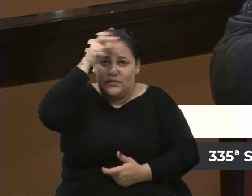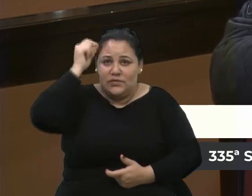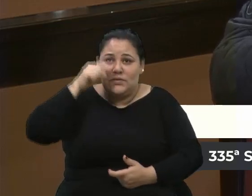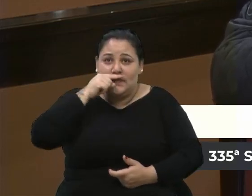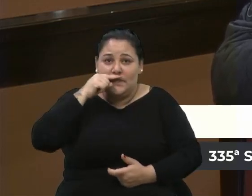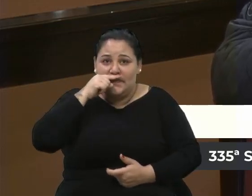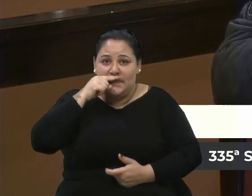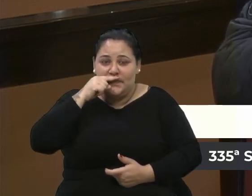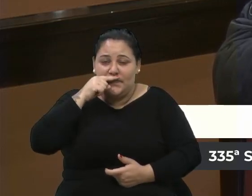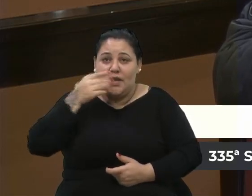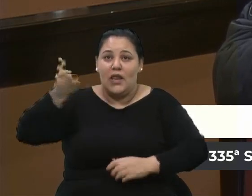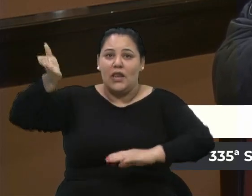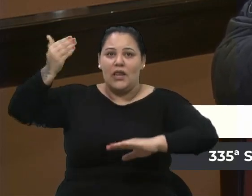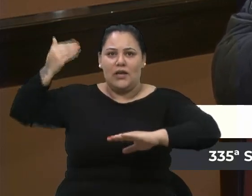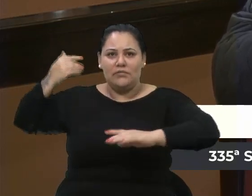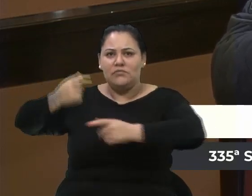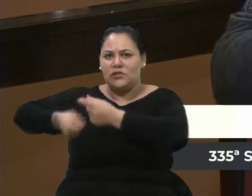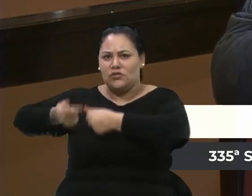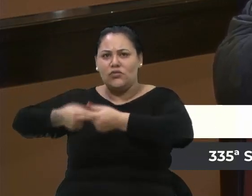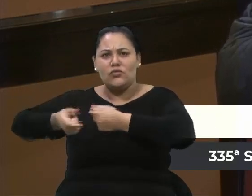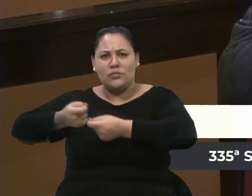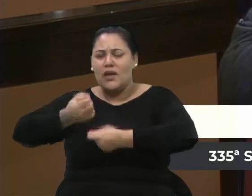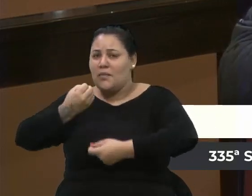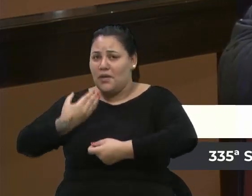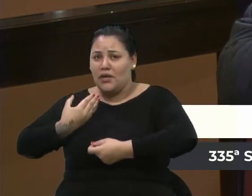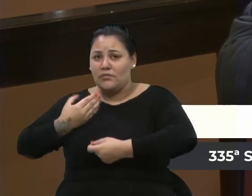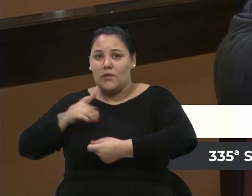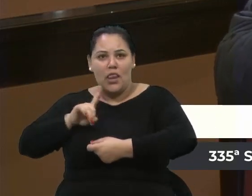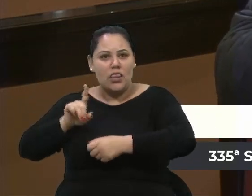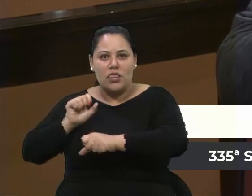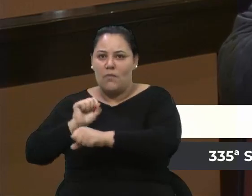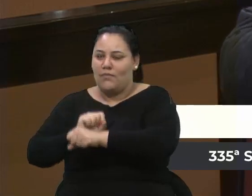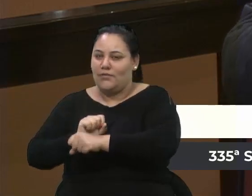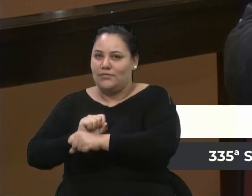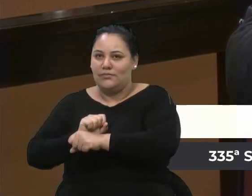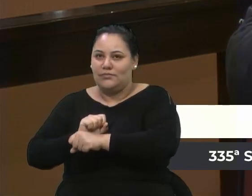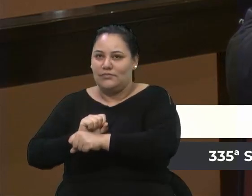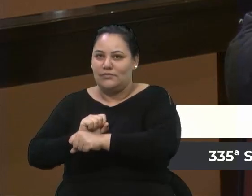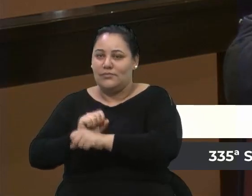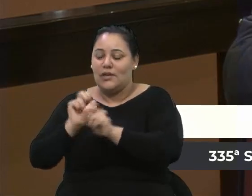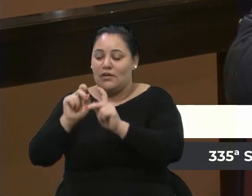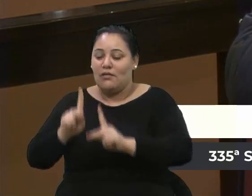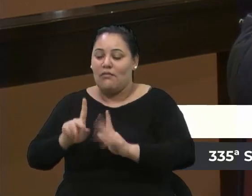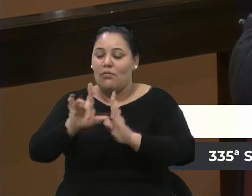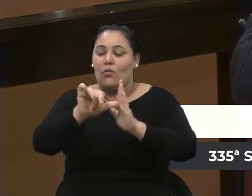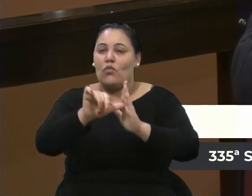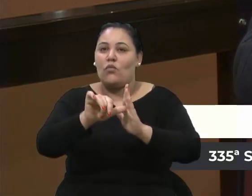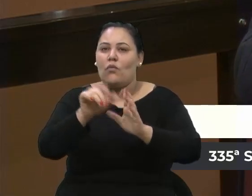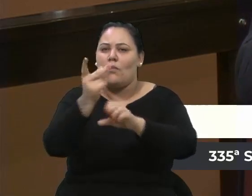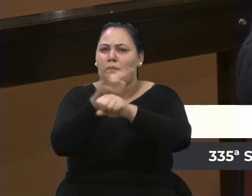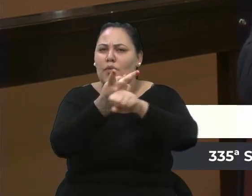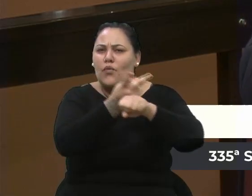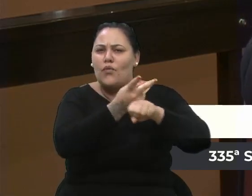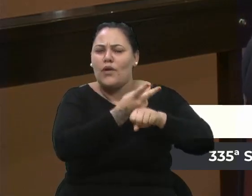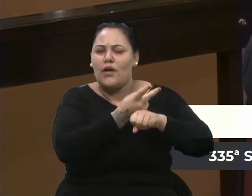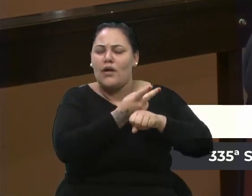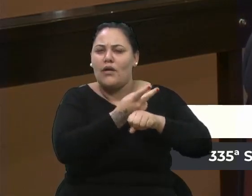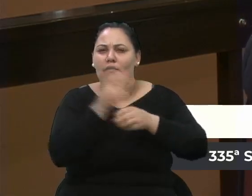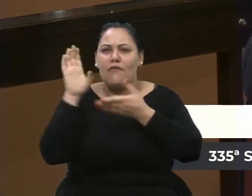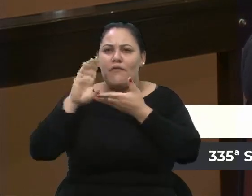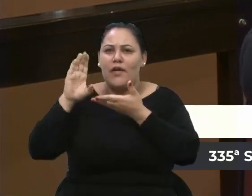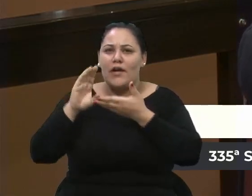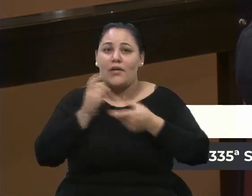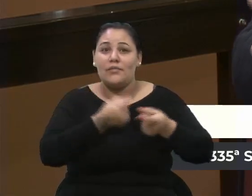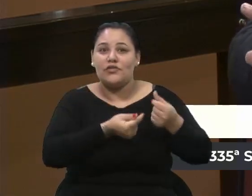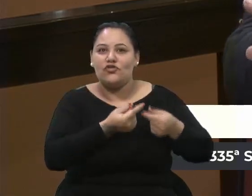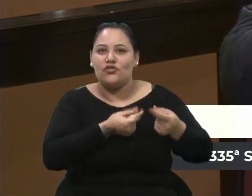economia andava bem, Felipe, não se acomodou. E quem foi buscar o financiamento foi justamente